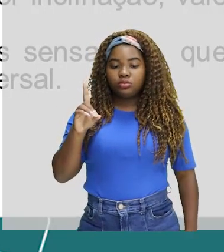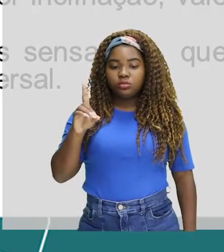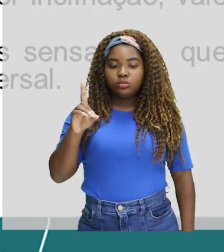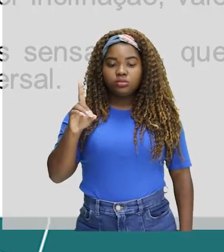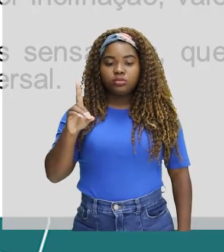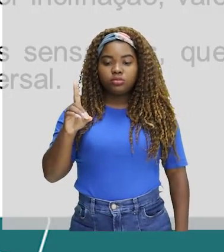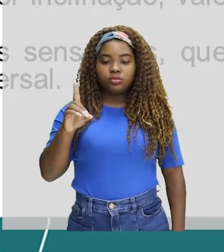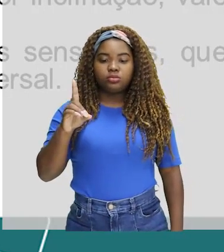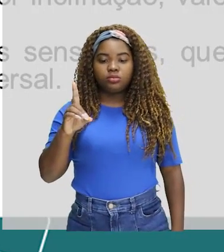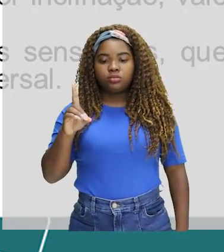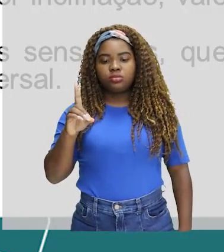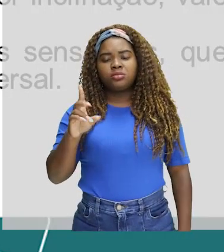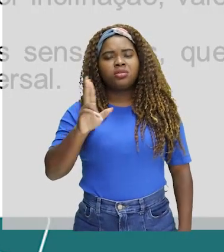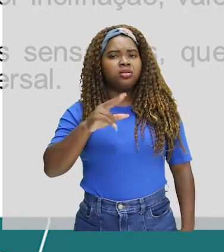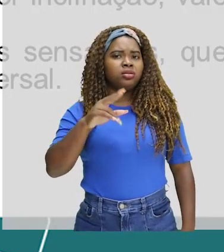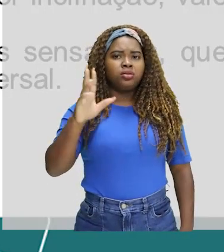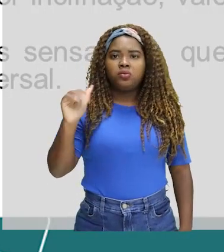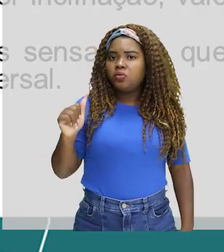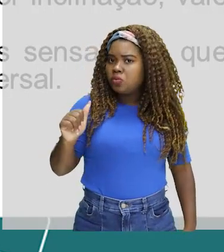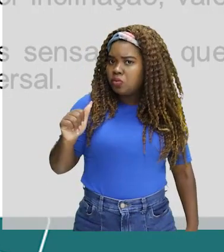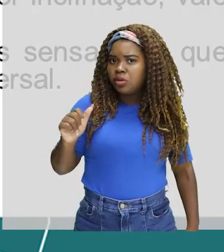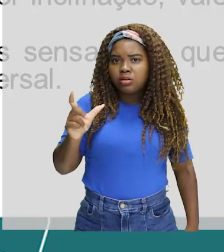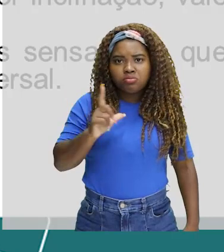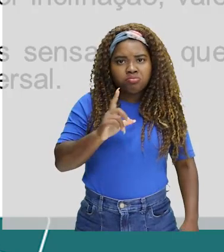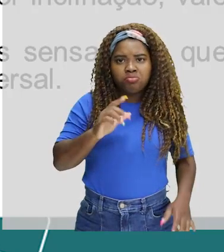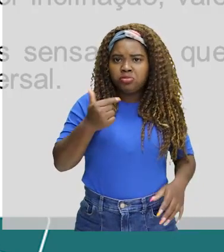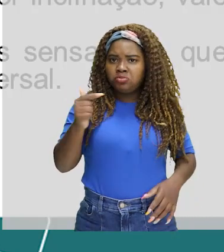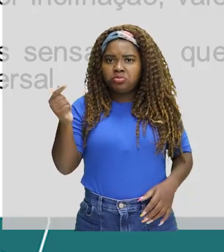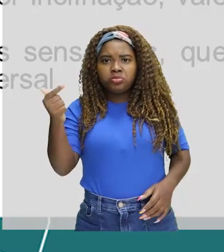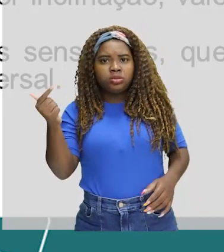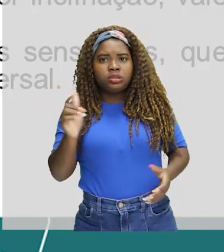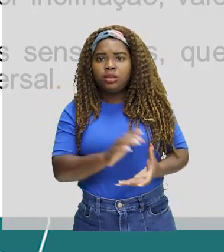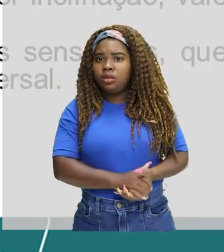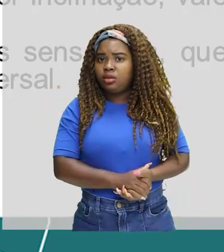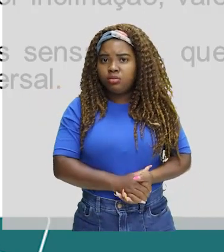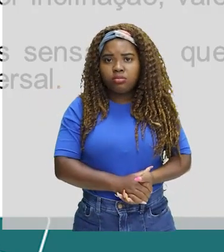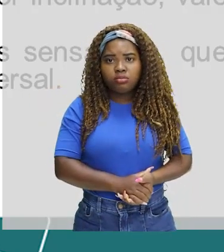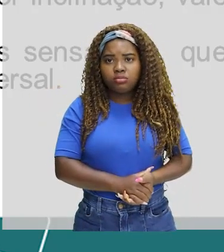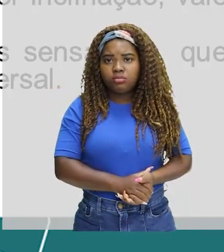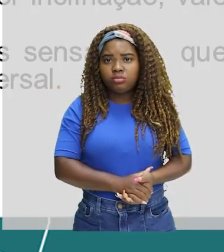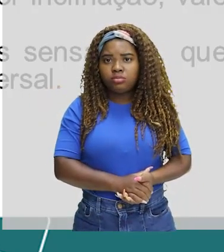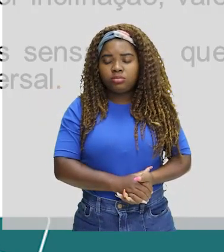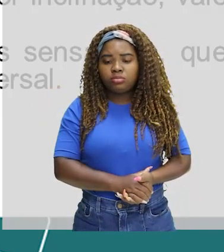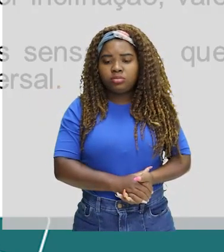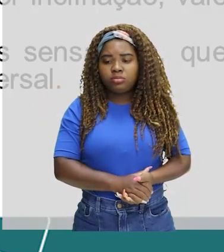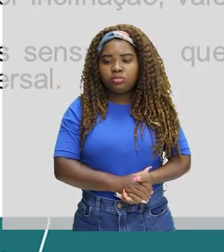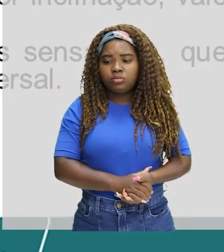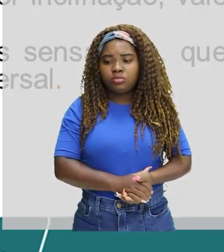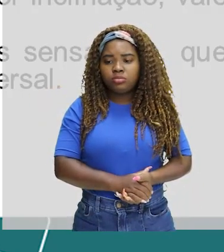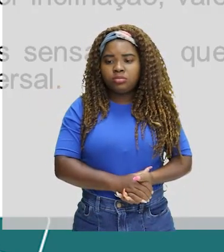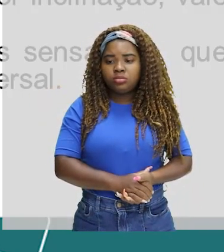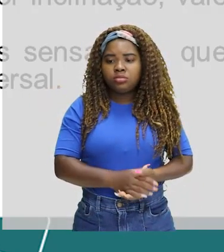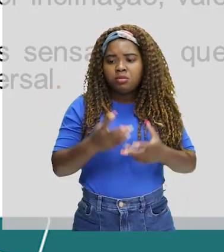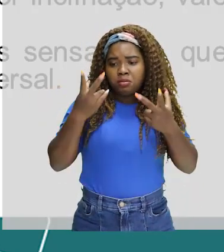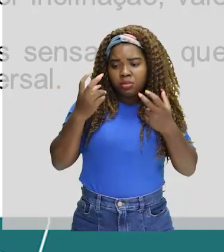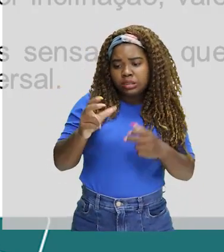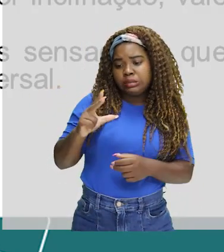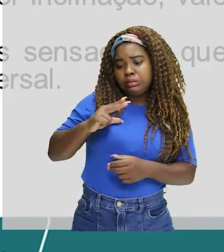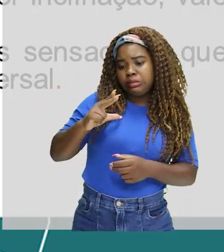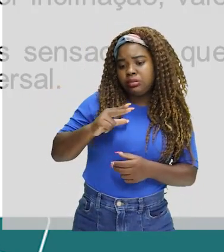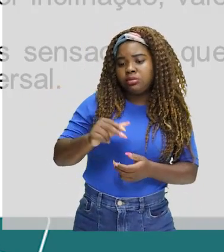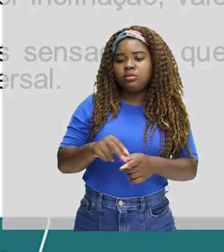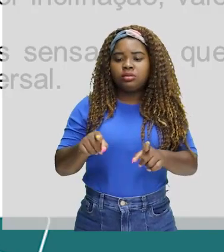os desejos pessoais. Nunca eu terei isso numa deontologia. Jamais. Interesses pessoais, inclinações que